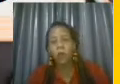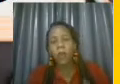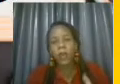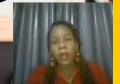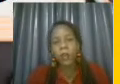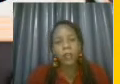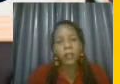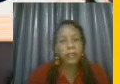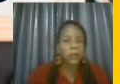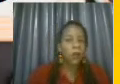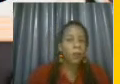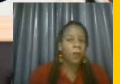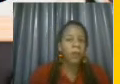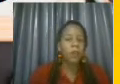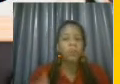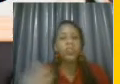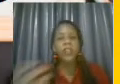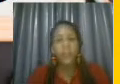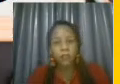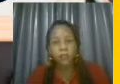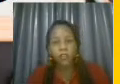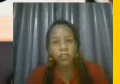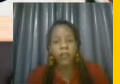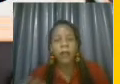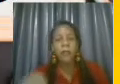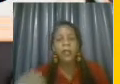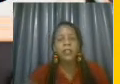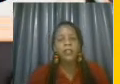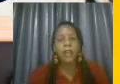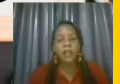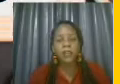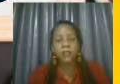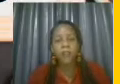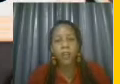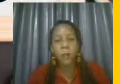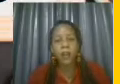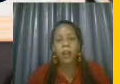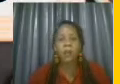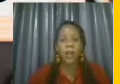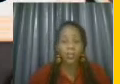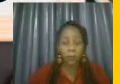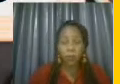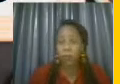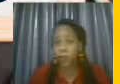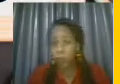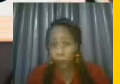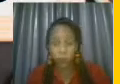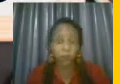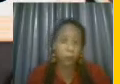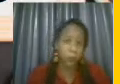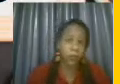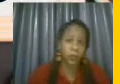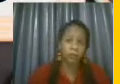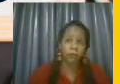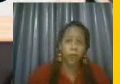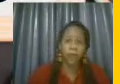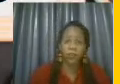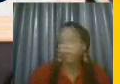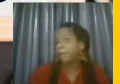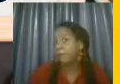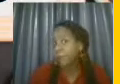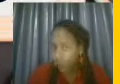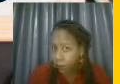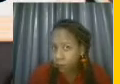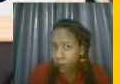Escravidão. O que aconteceu para que os negros precisassem vir para o Brasil? Eles vieram por livre e espontânea